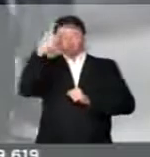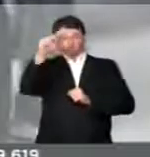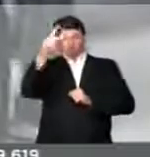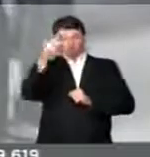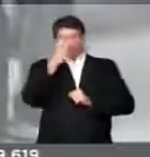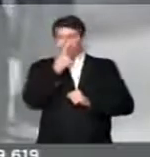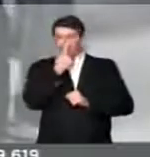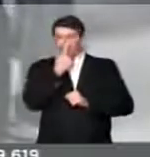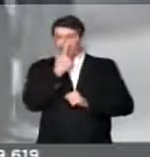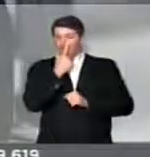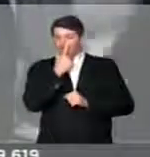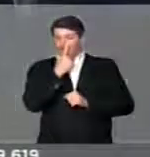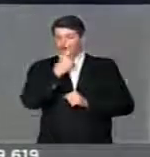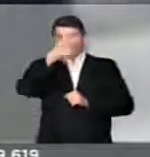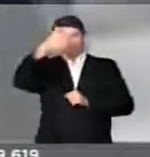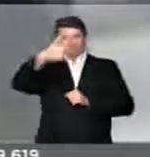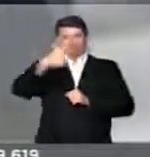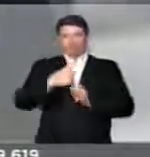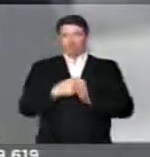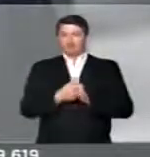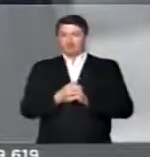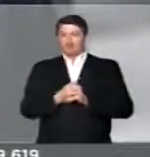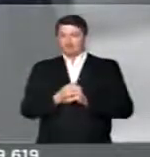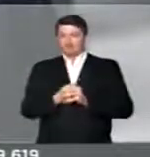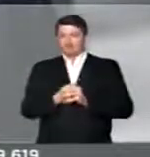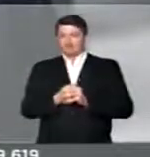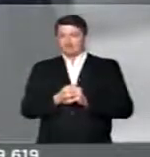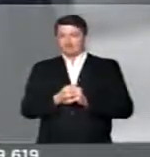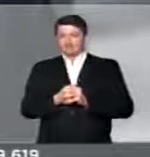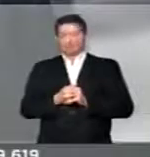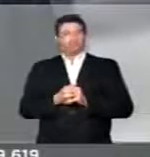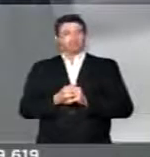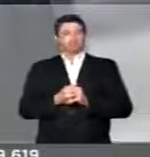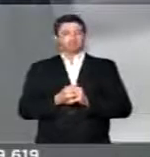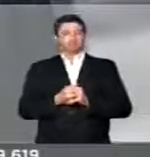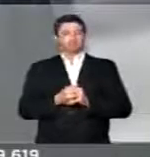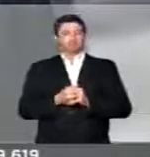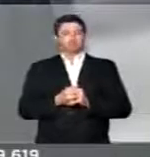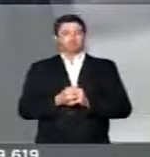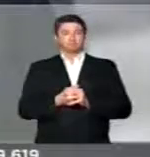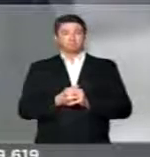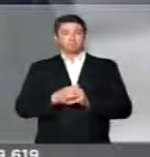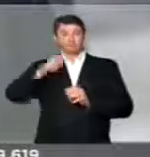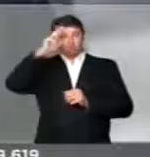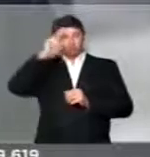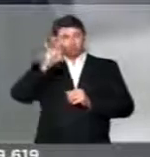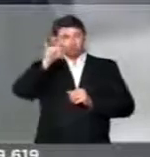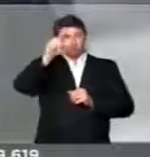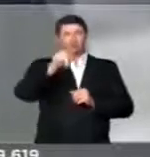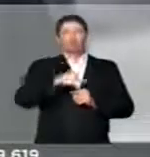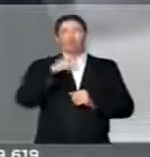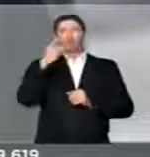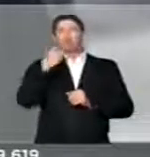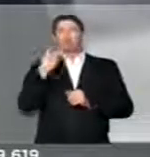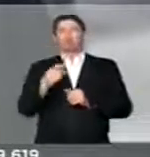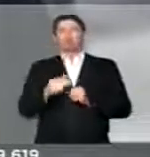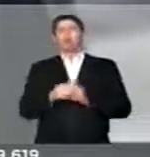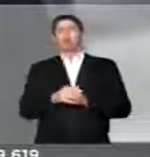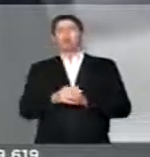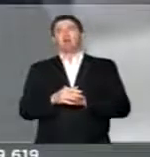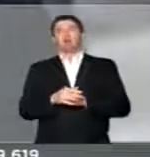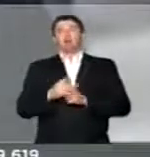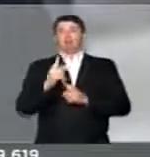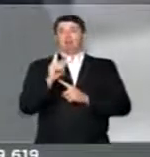pronunciamento. Primeiro, quando Vossa Excelência fala que